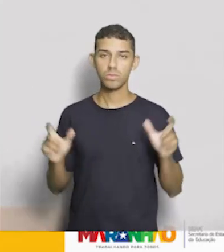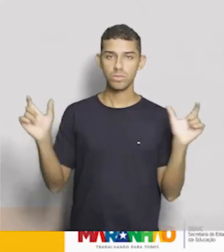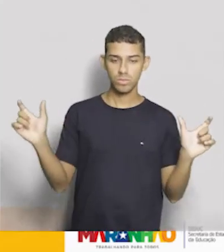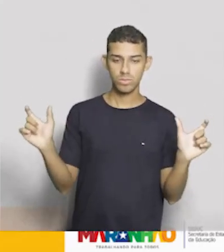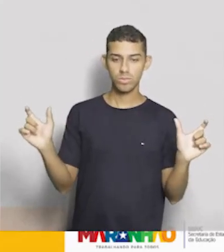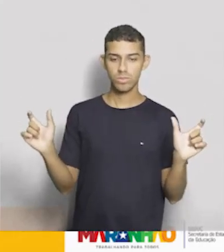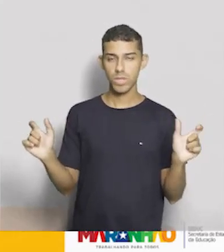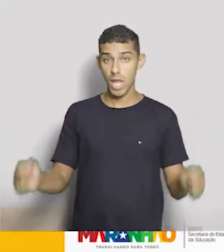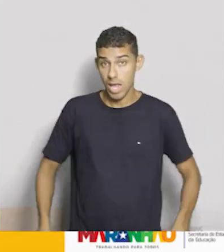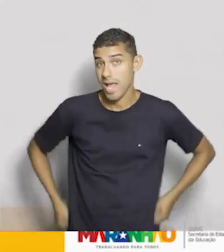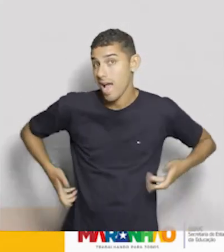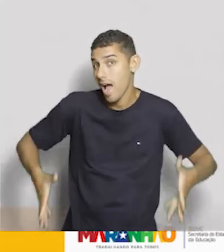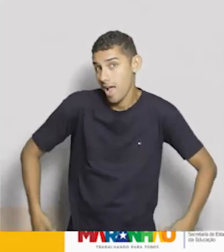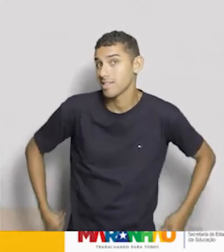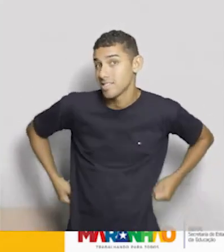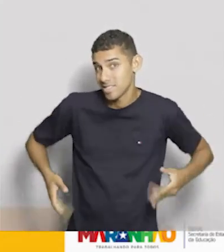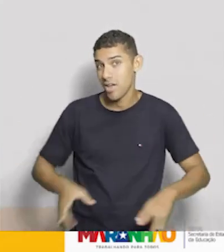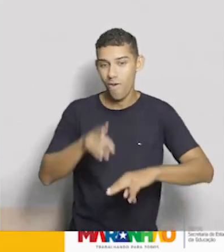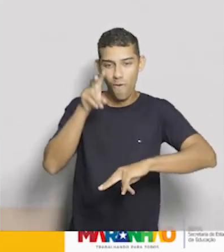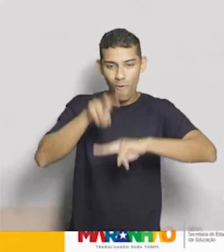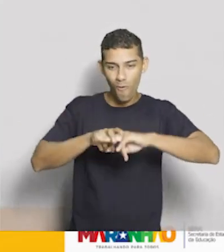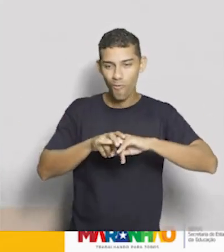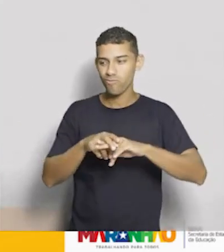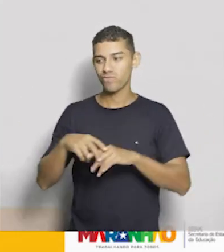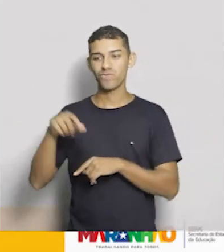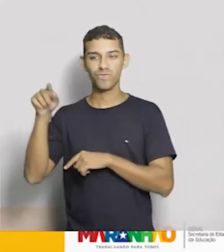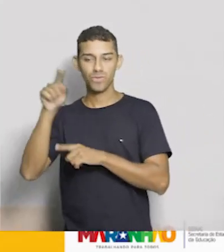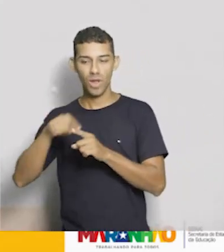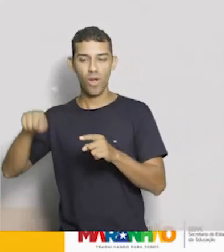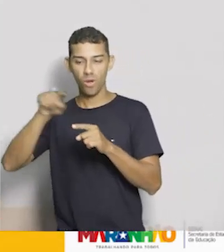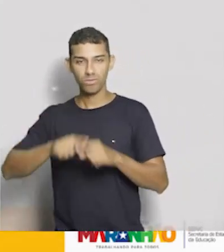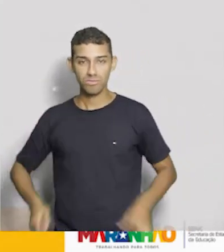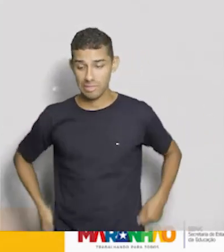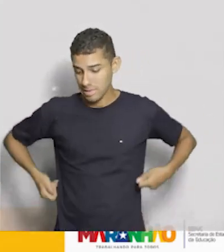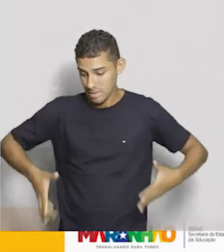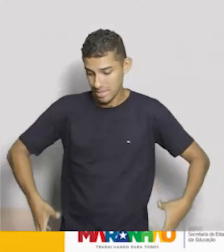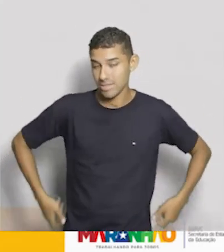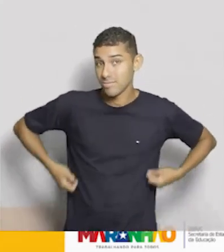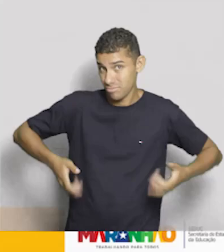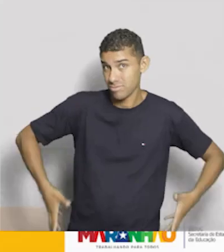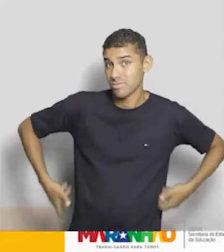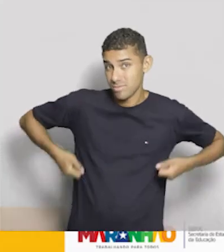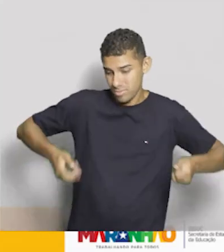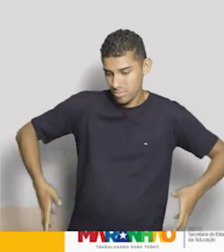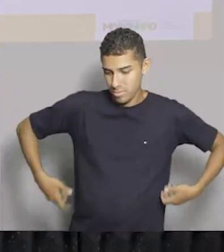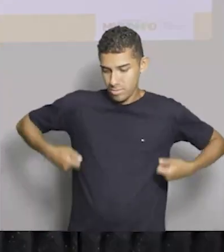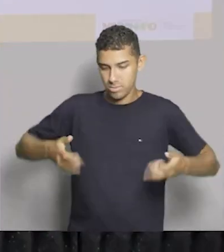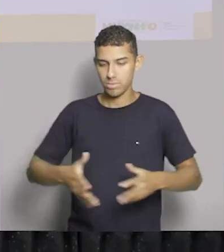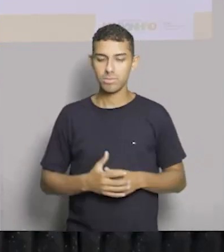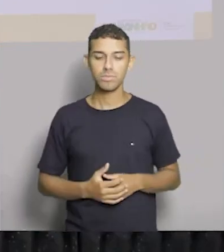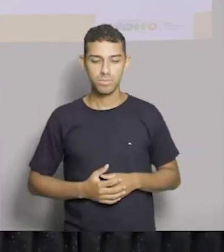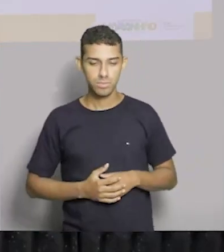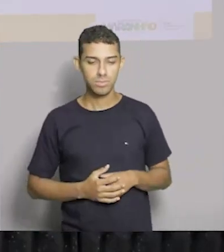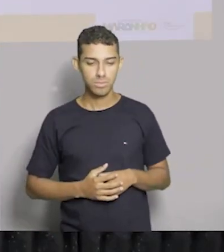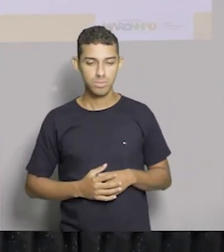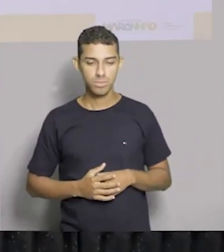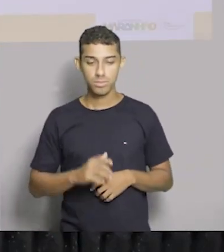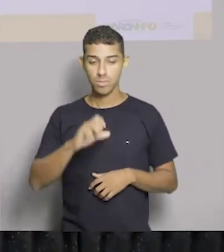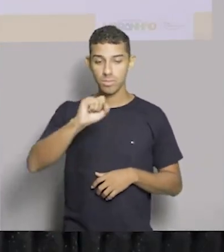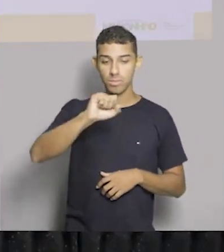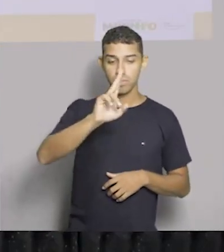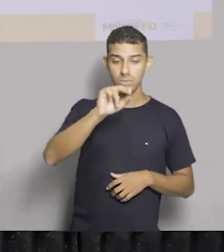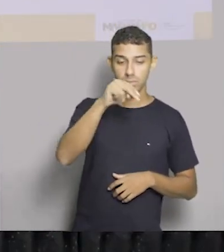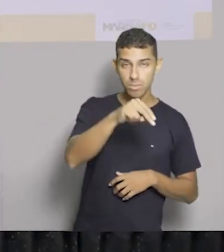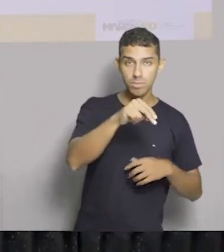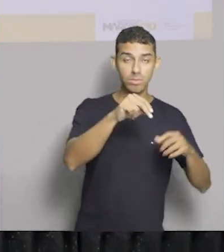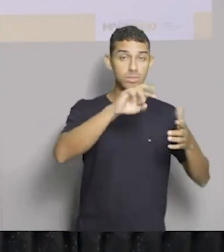é a cadeira de rodas. Então percebe que eu estou fazendo composições. Exemplo, sun é